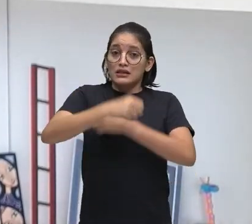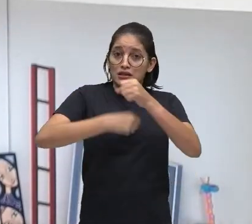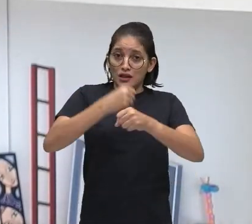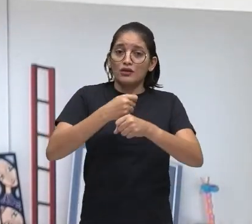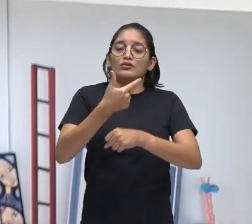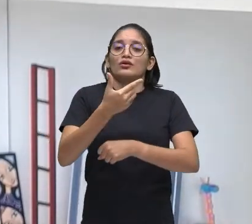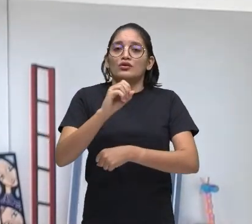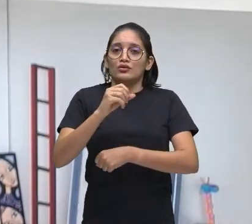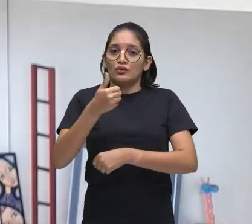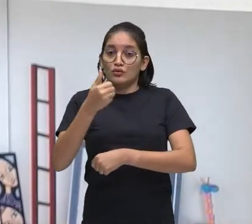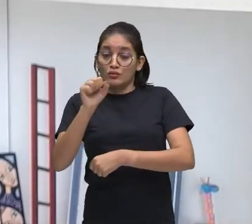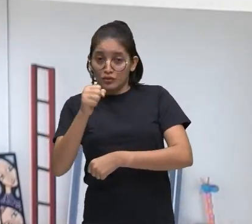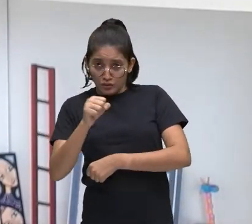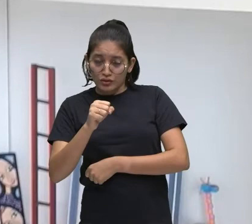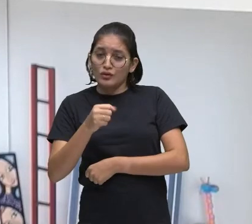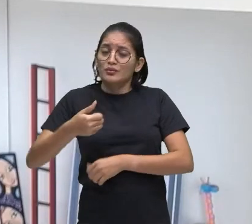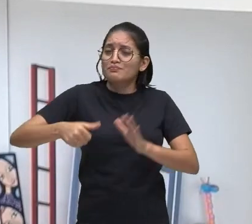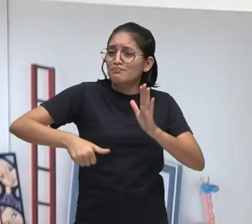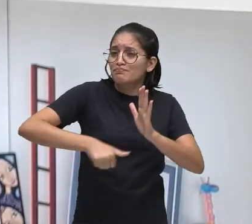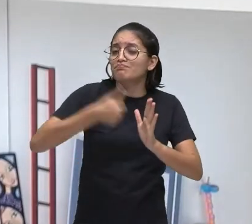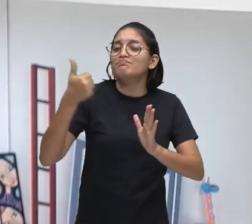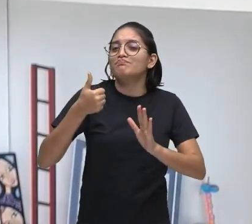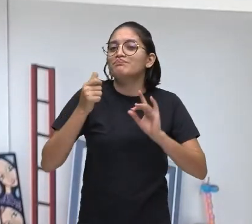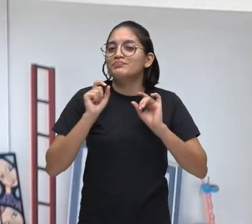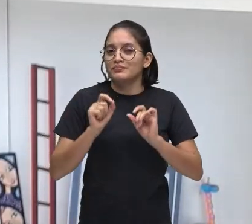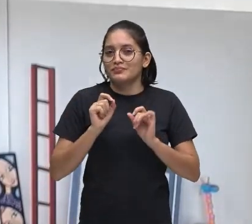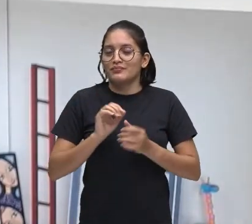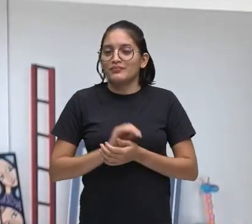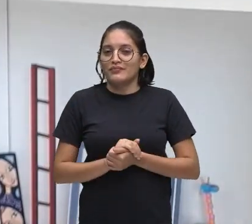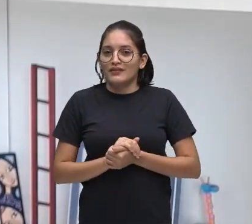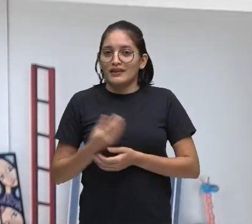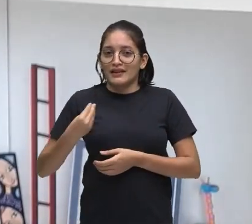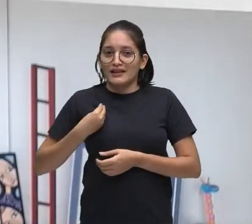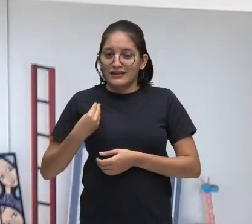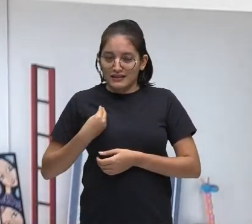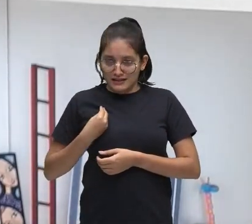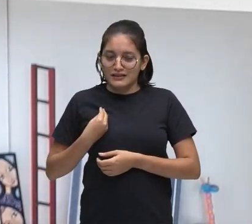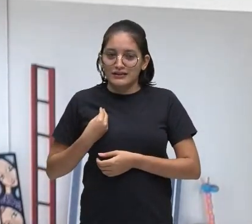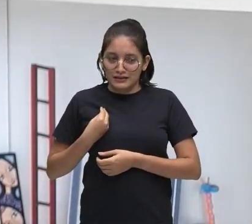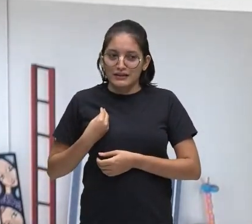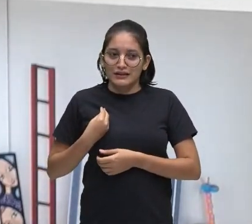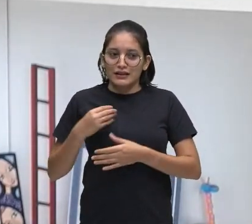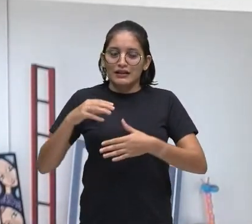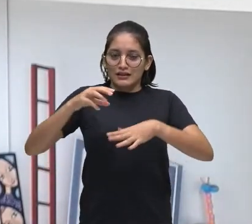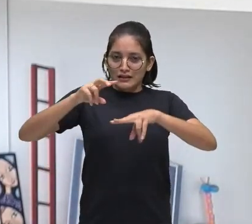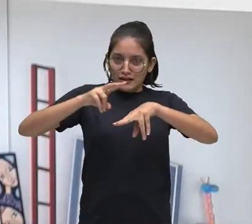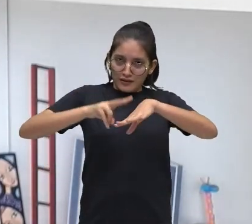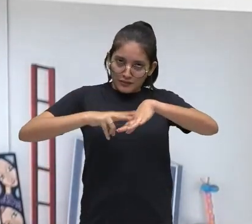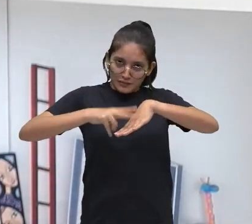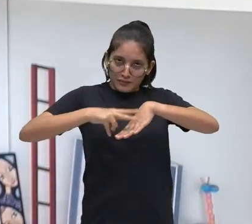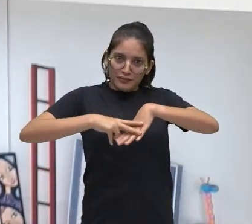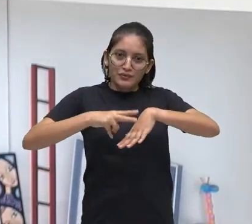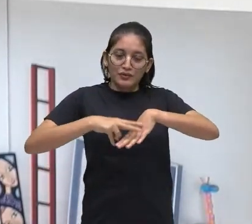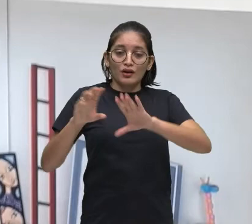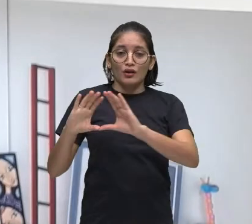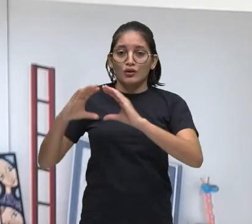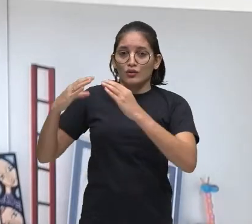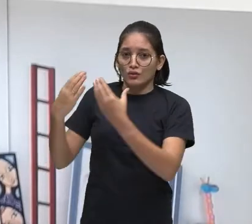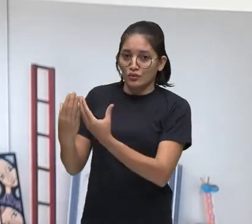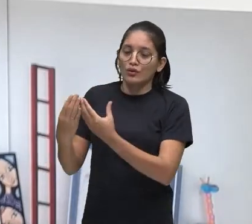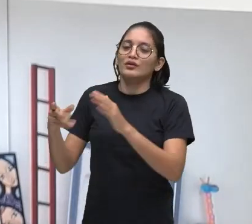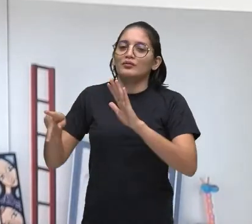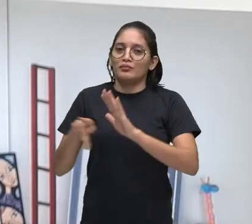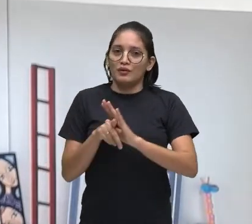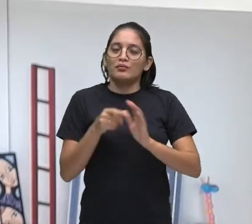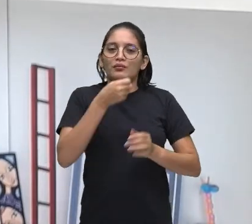e declamei pela primeira vez na presença da viúva do Paulo Freire, num Congresso Internacional Paulo